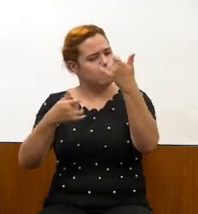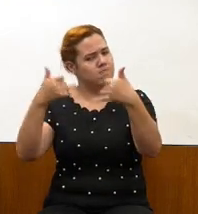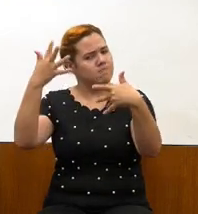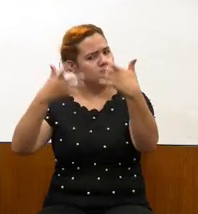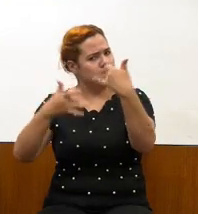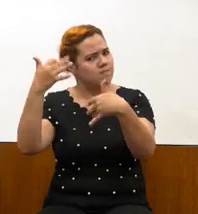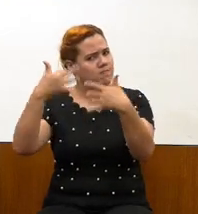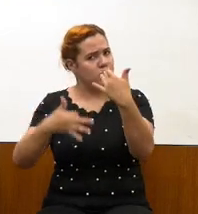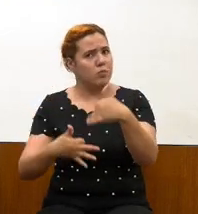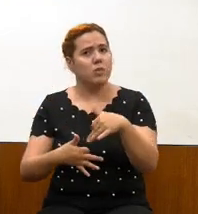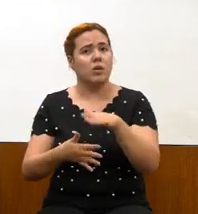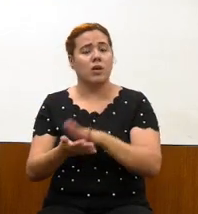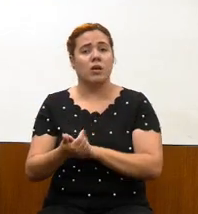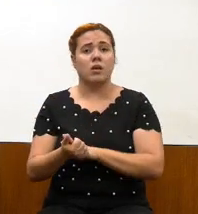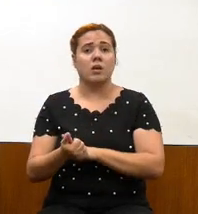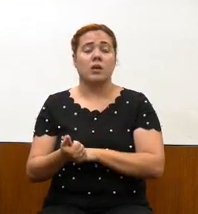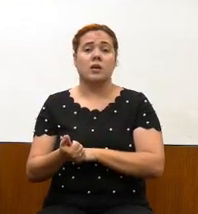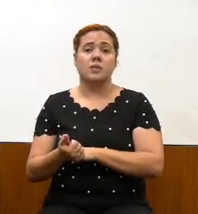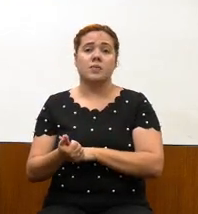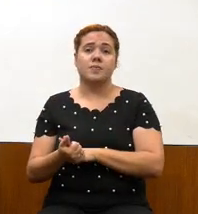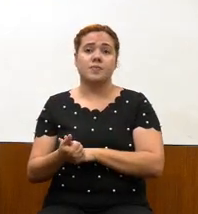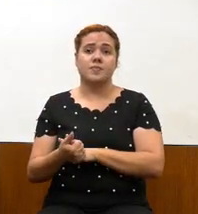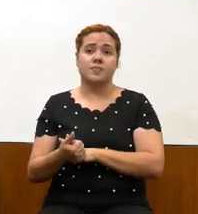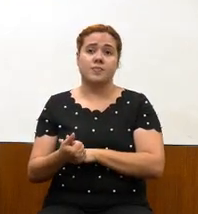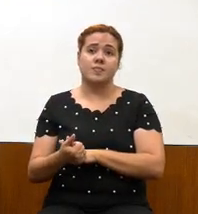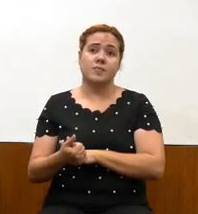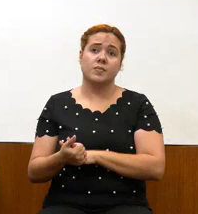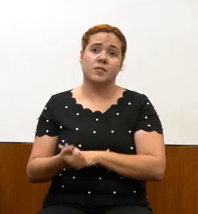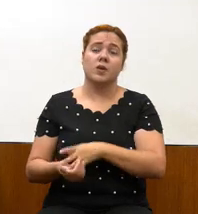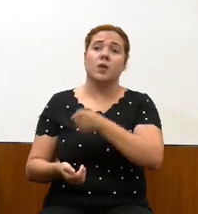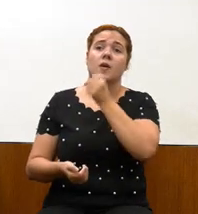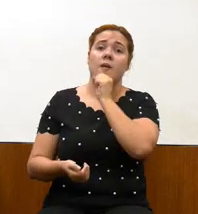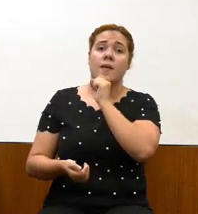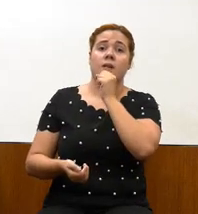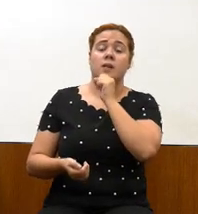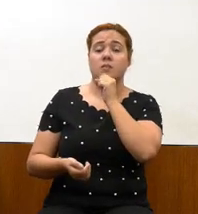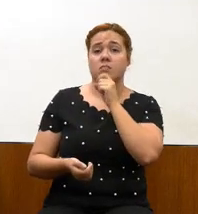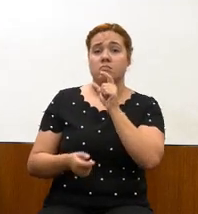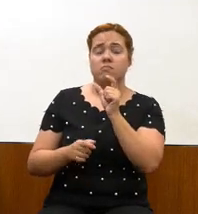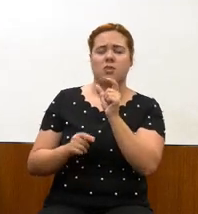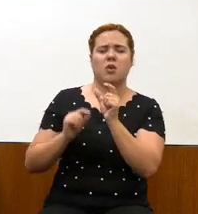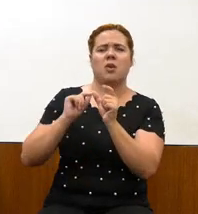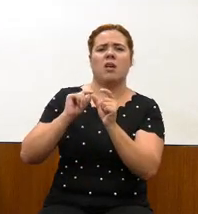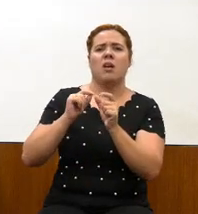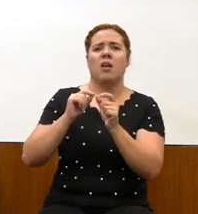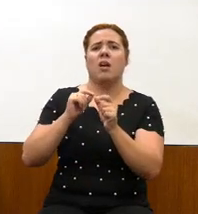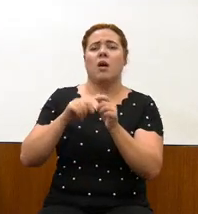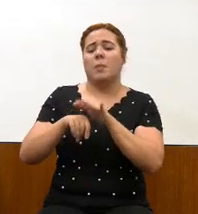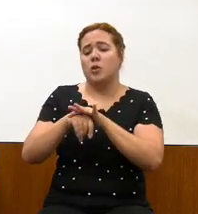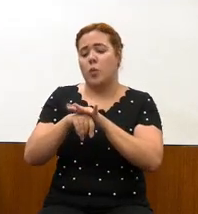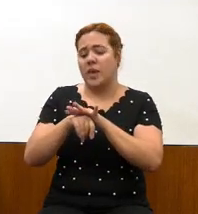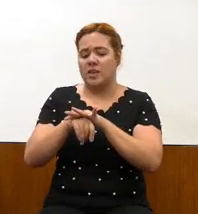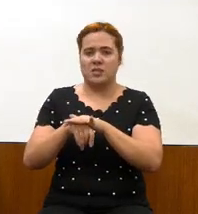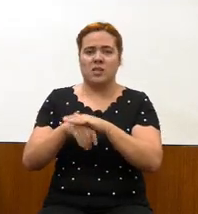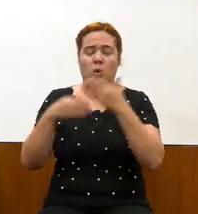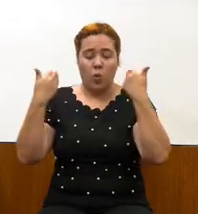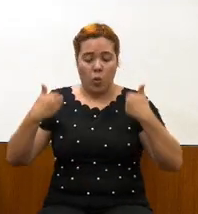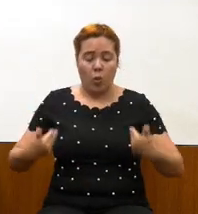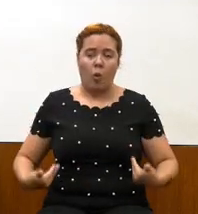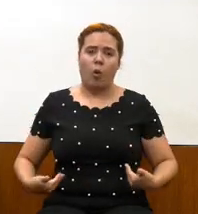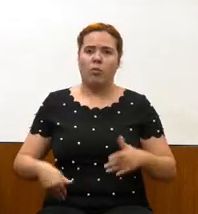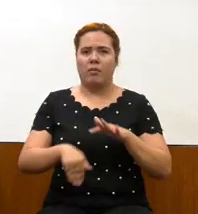A gente primeiro coloca o envelhecer como um processo de doença do próprio corpo, mas